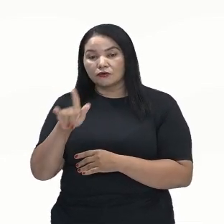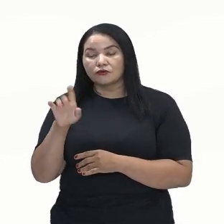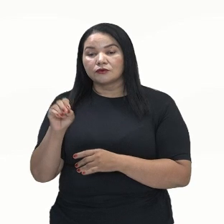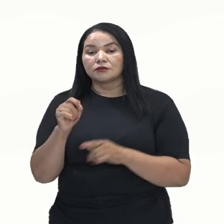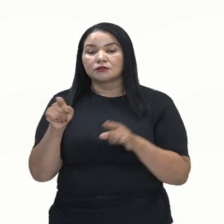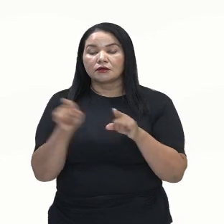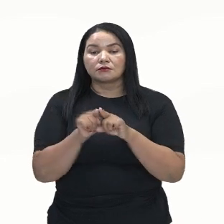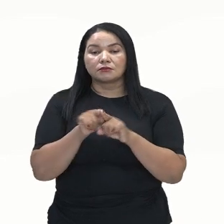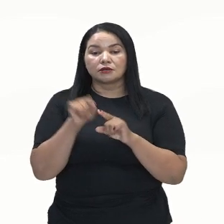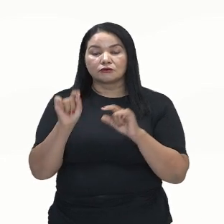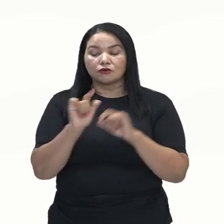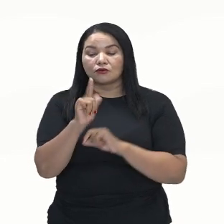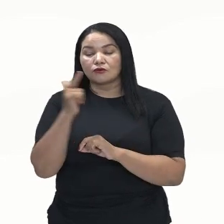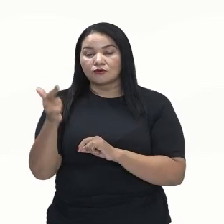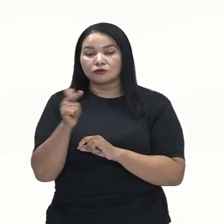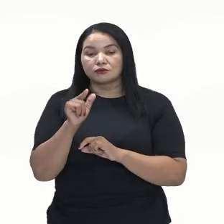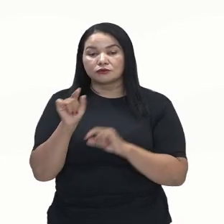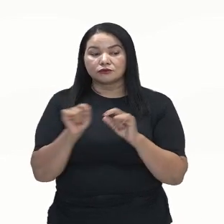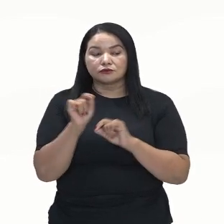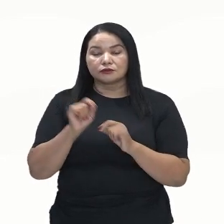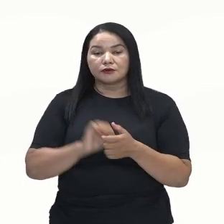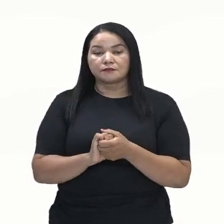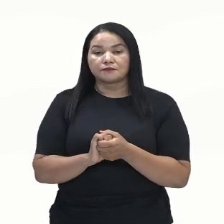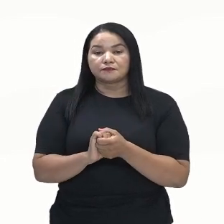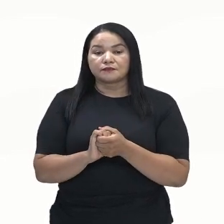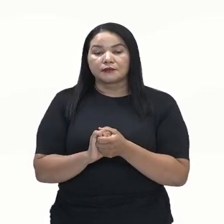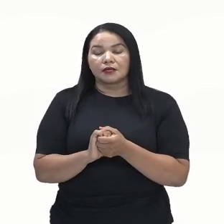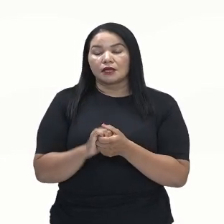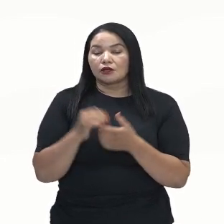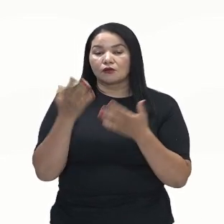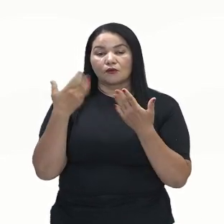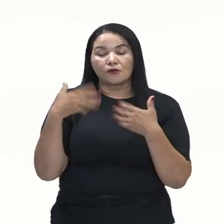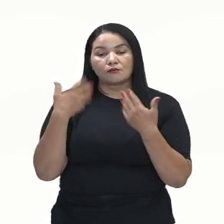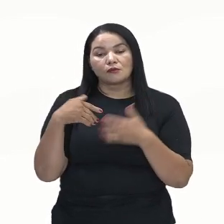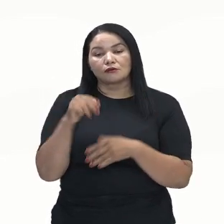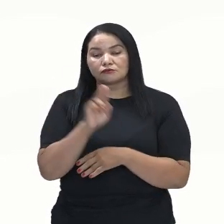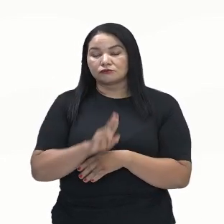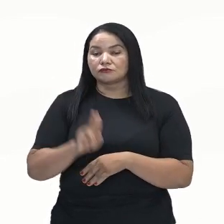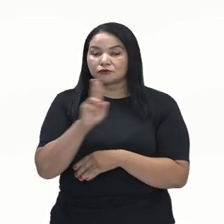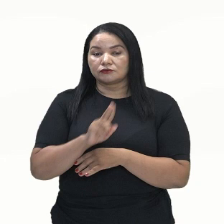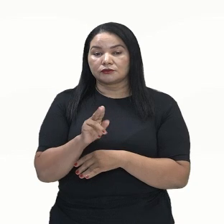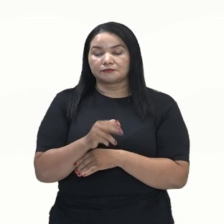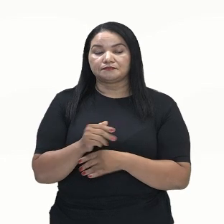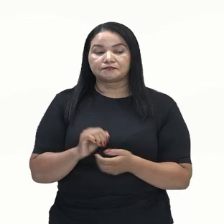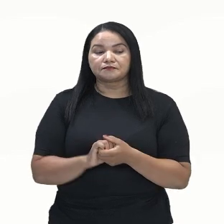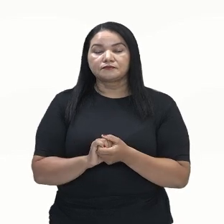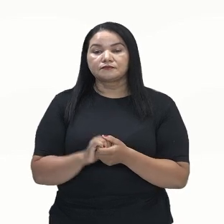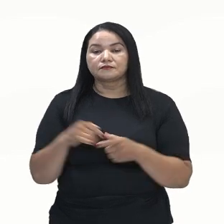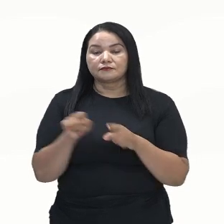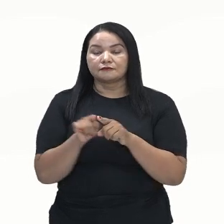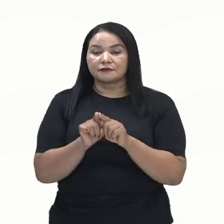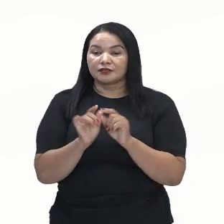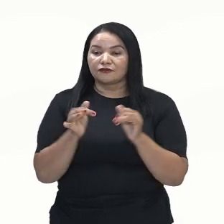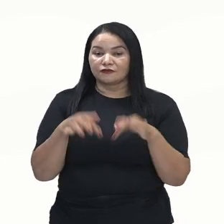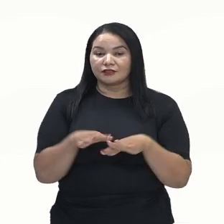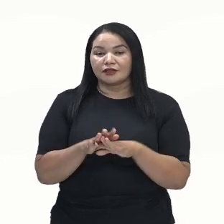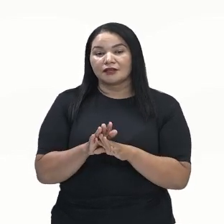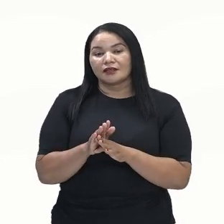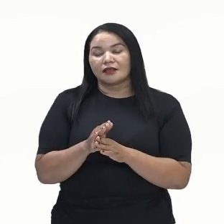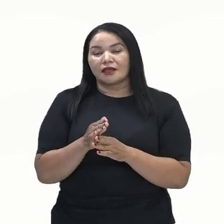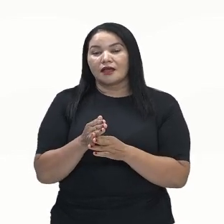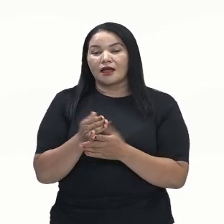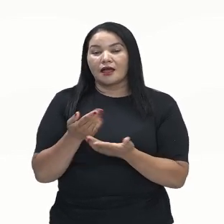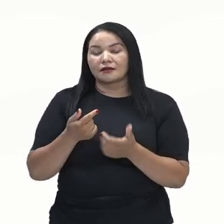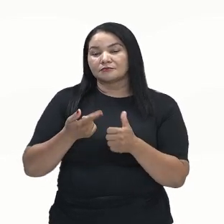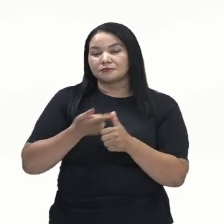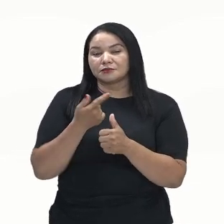muitas outras que são muito comuns aqui no nosso vocabulário. E a gente finaliza essa primeira